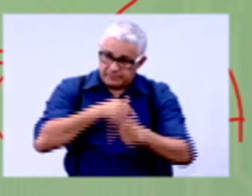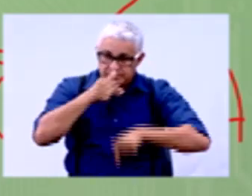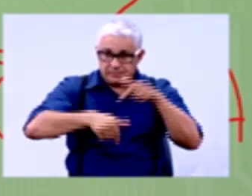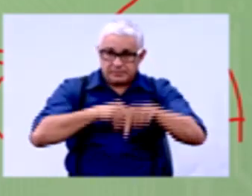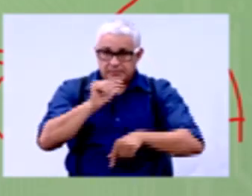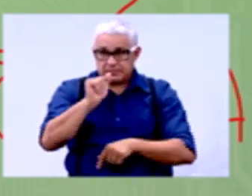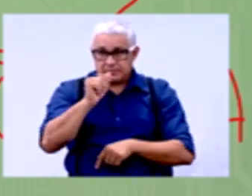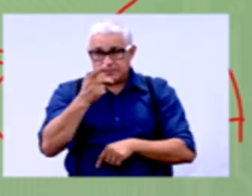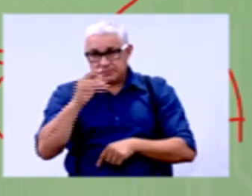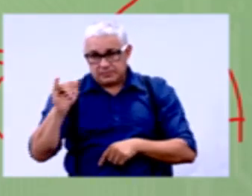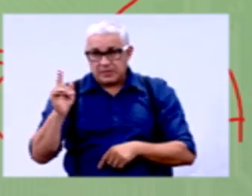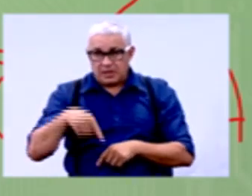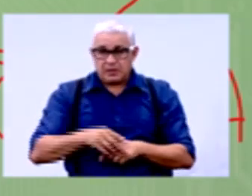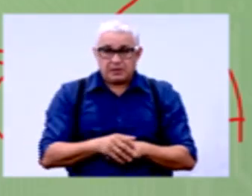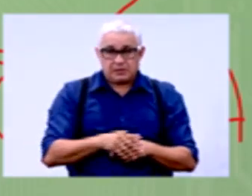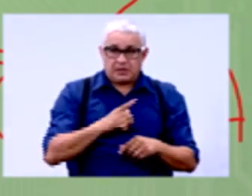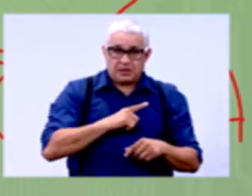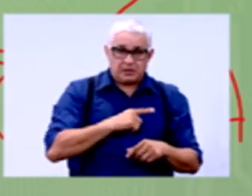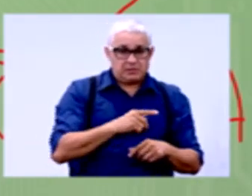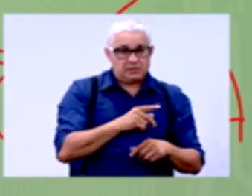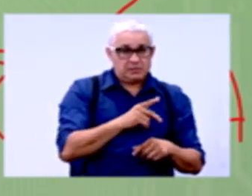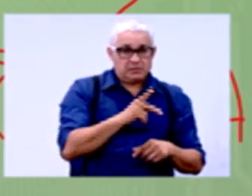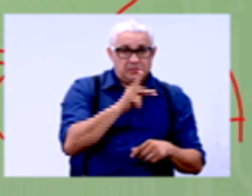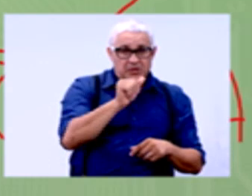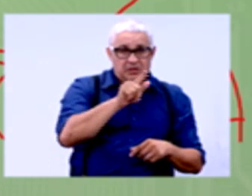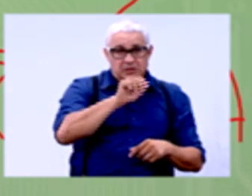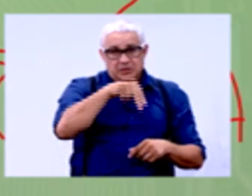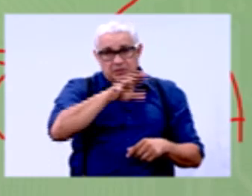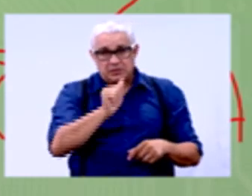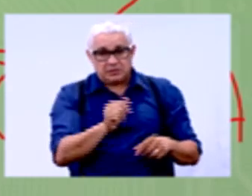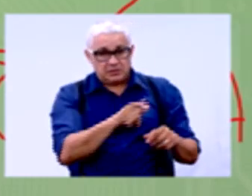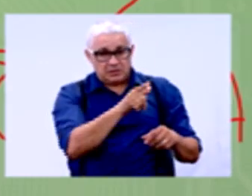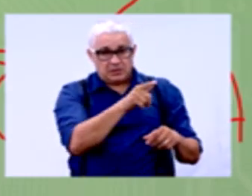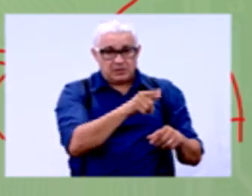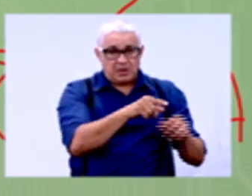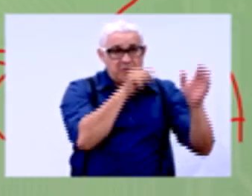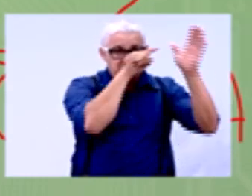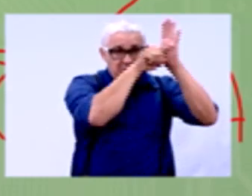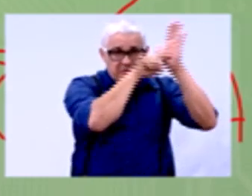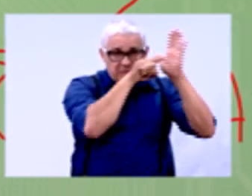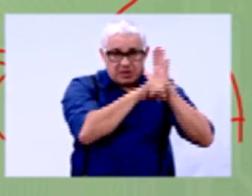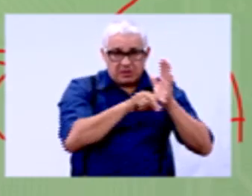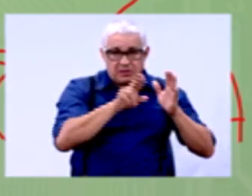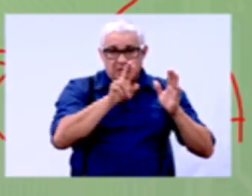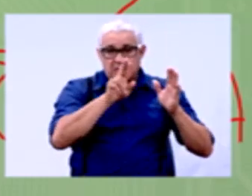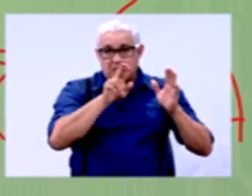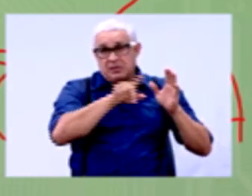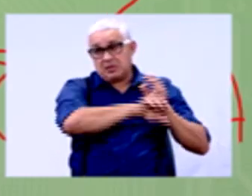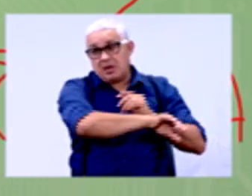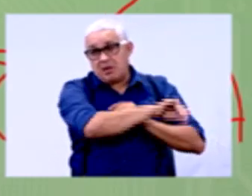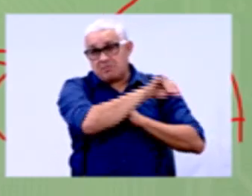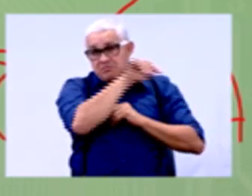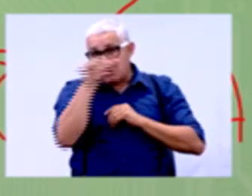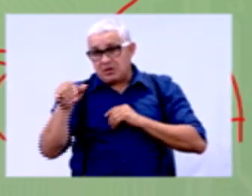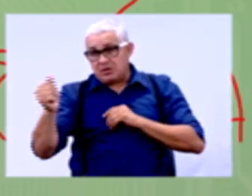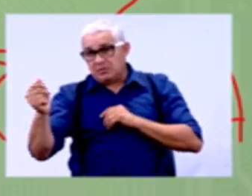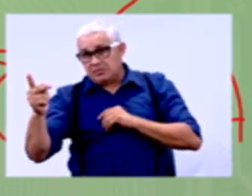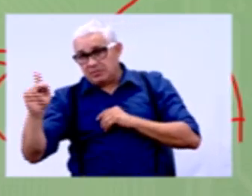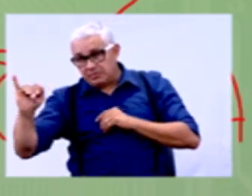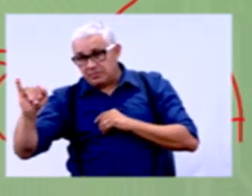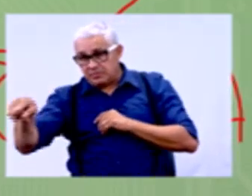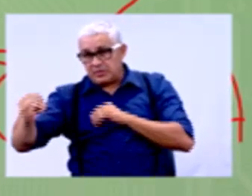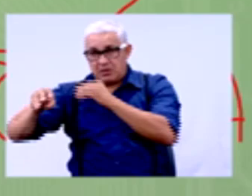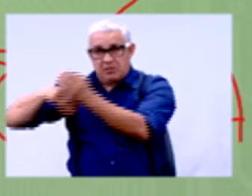API, né? Nós temos uma página fazendo as requisições, né? Envia por meio de uma URL para a